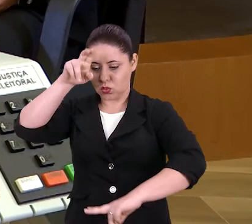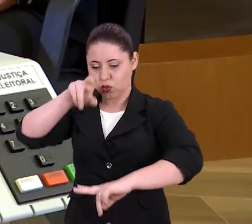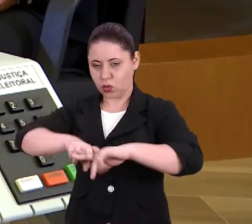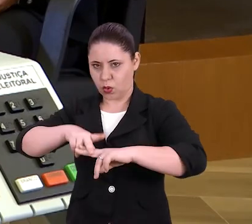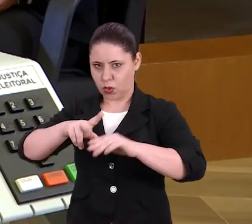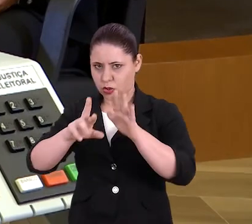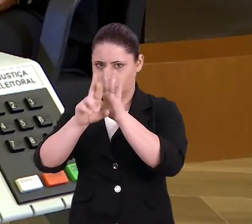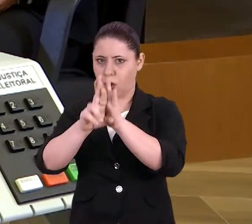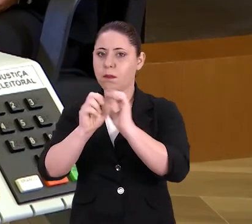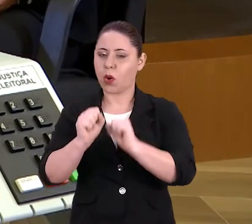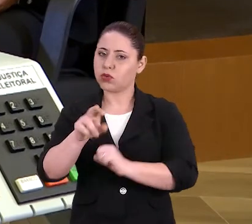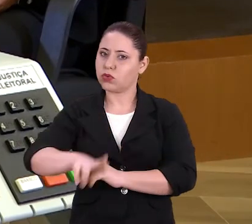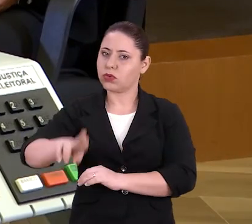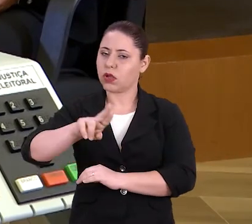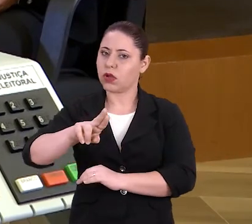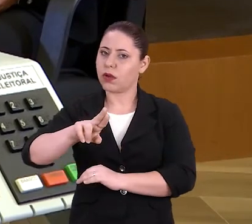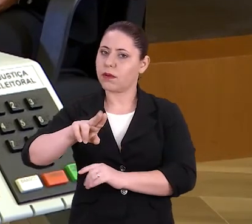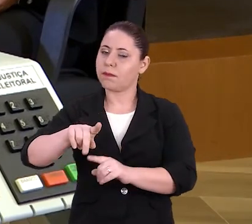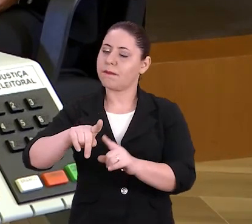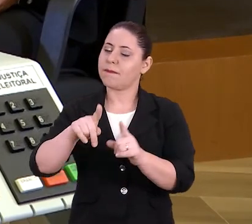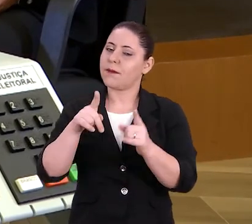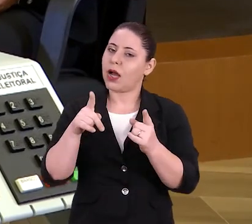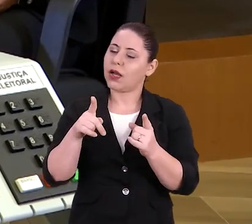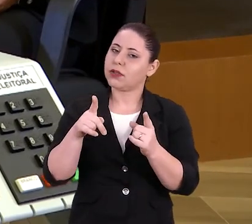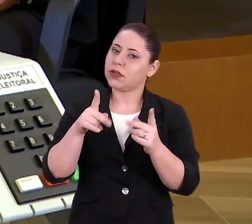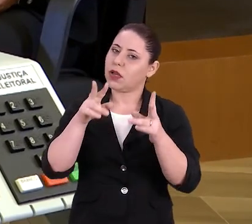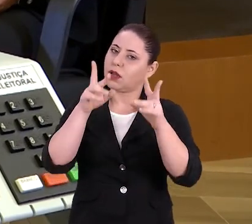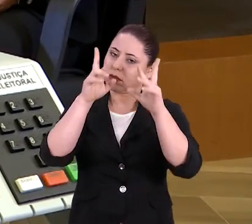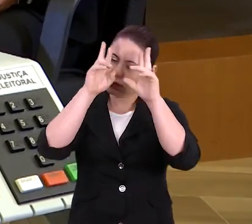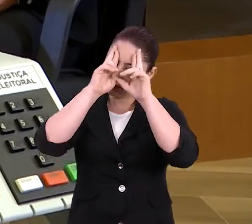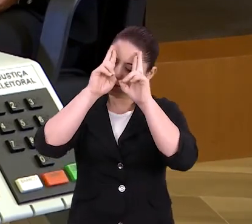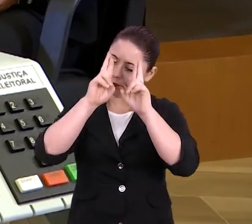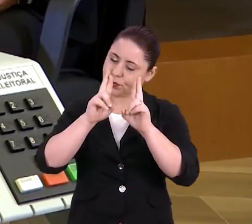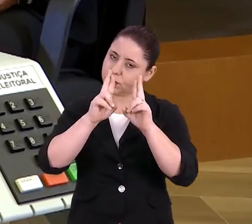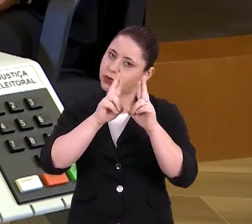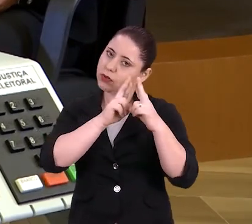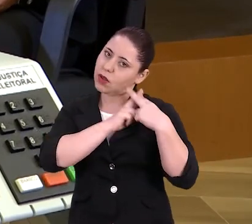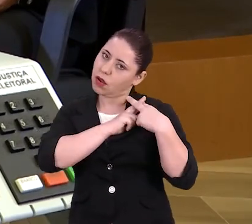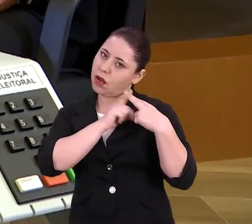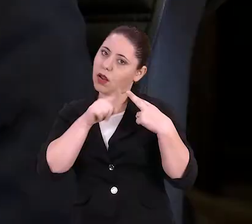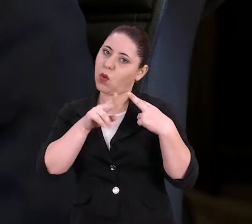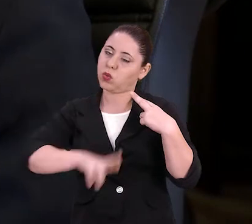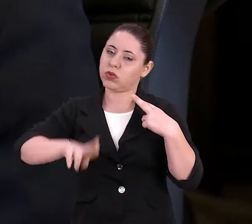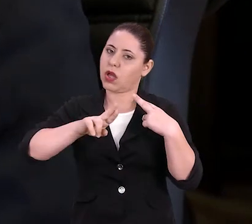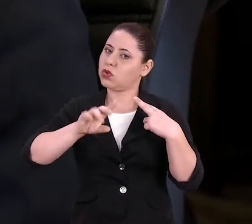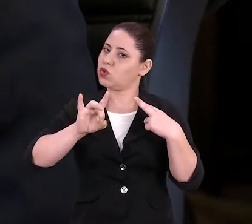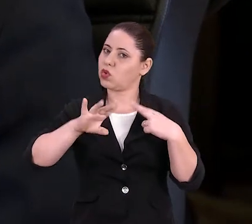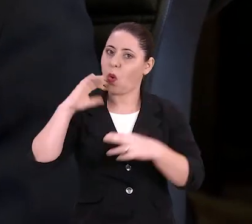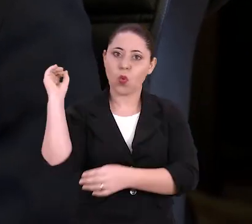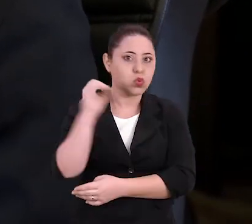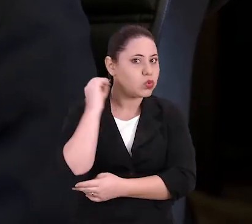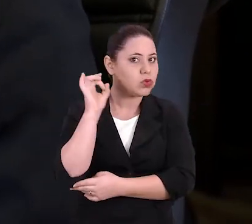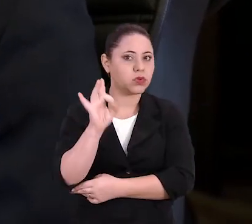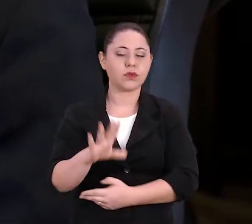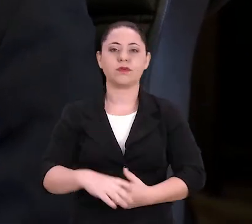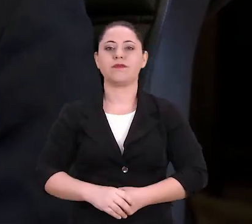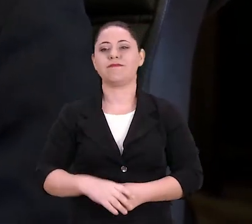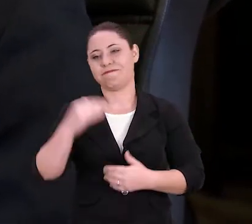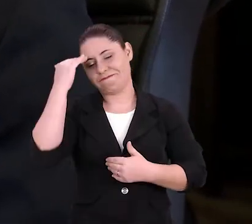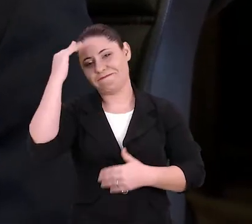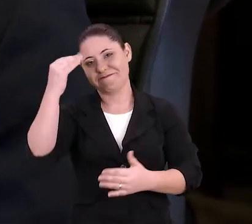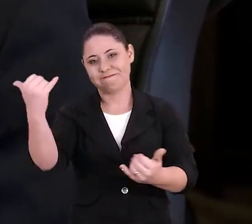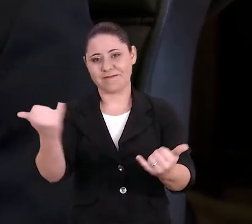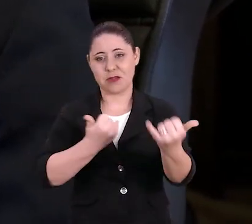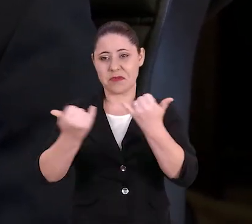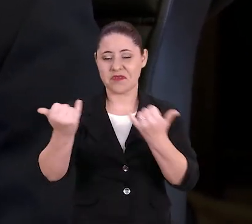pode utilizar, mas com parcimônia, estritamente para questões urgentes. Ah, sim. Muito obrigado, Elizabeth,